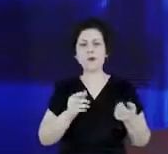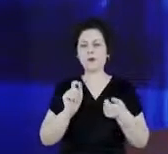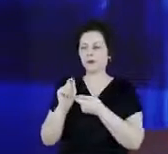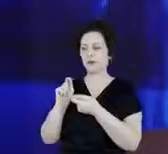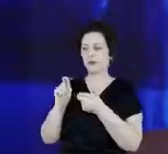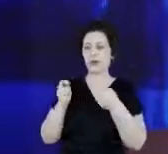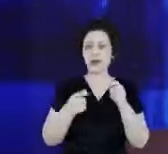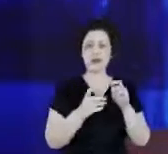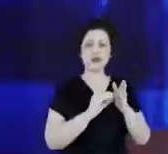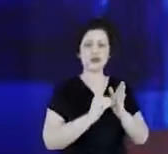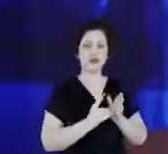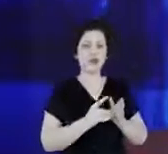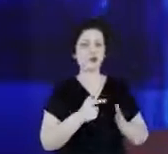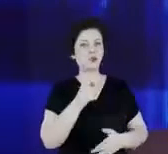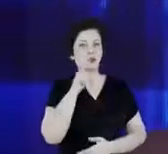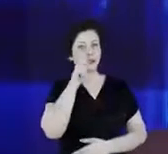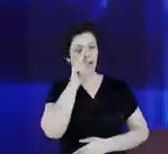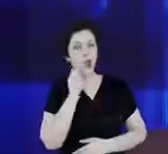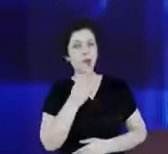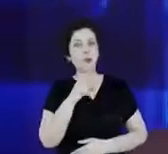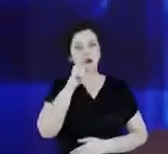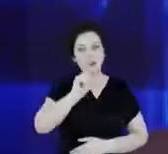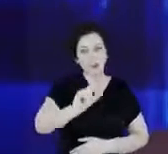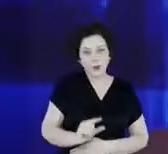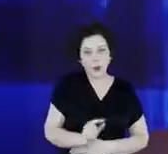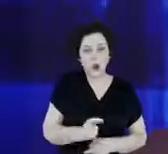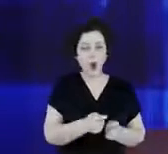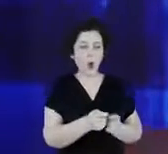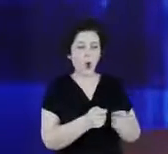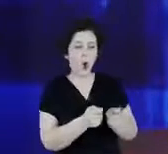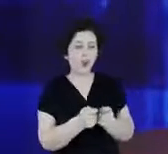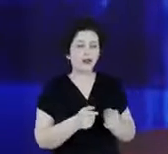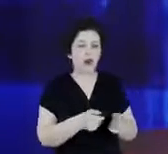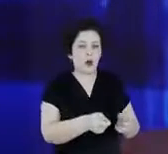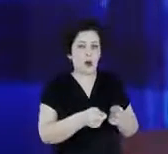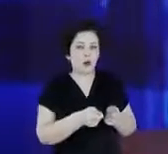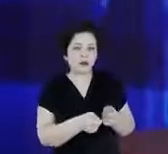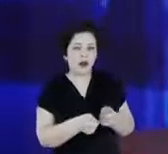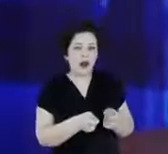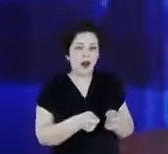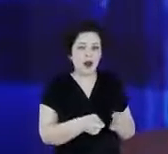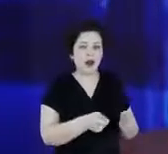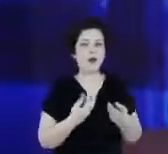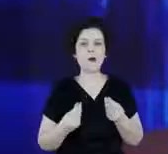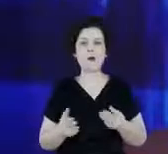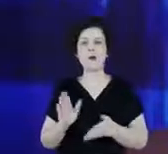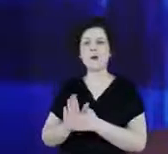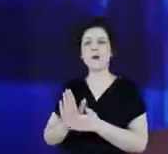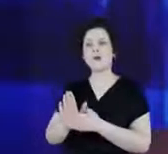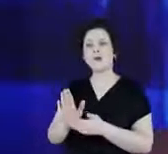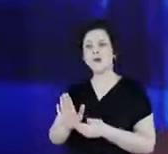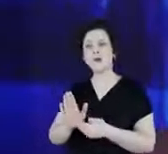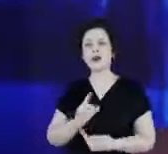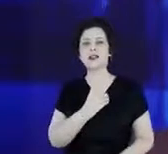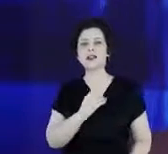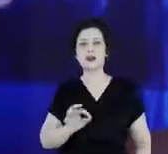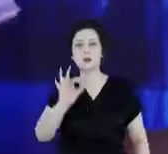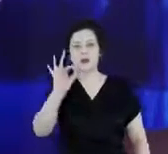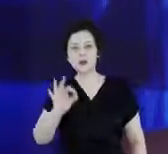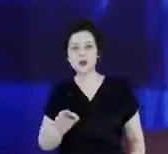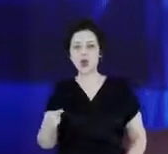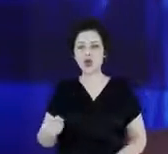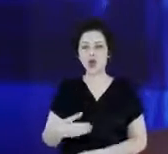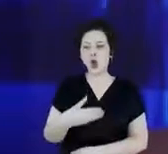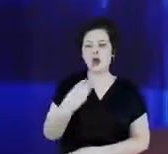sem risco ou com pouco risco com risco controlável na segurança como é que você apresenta um produto totalmente inovador uma